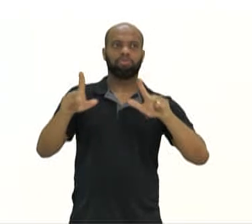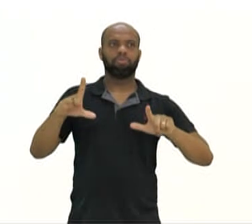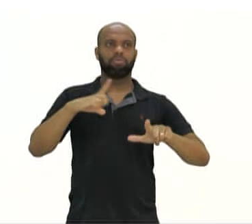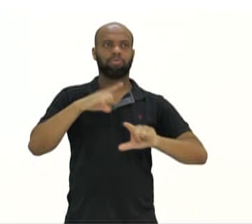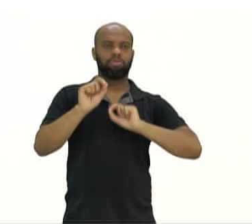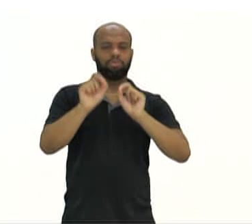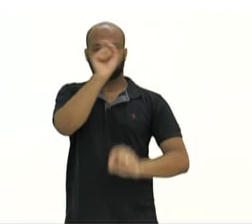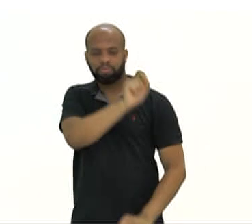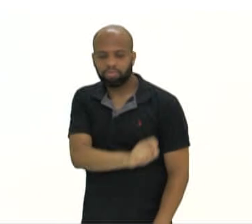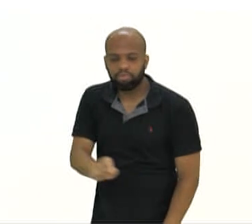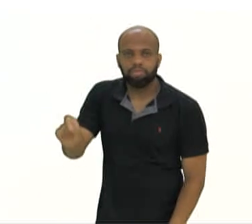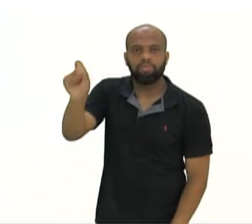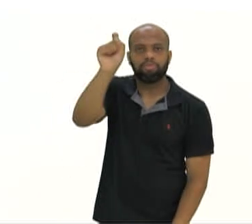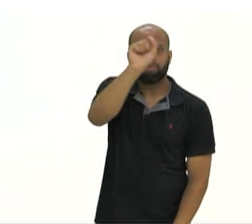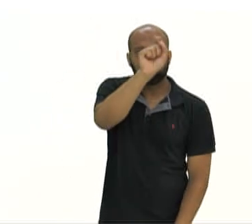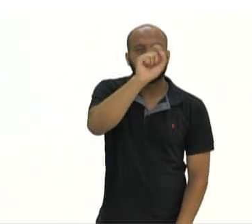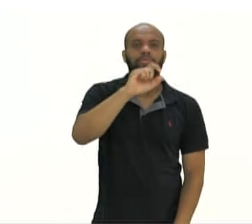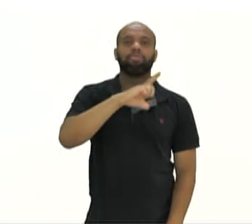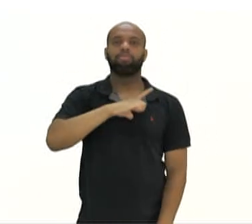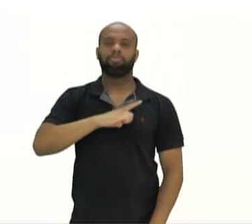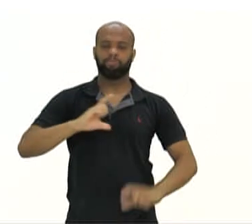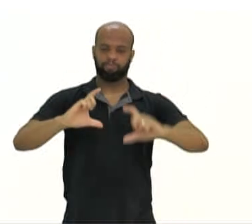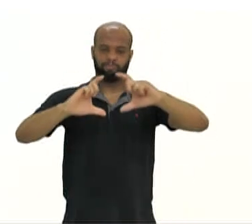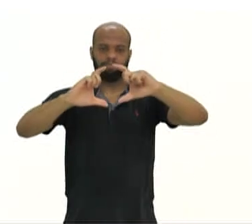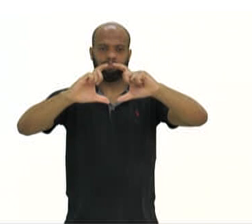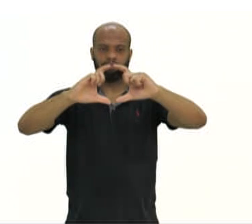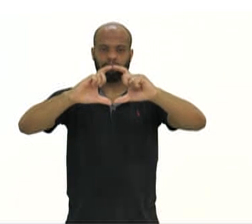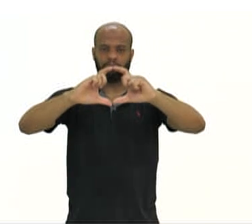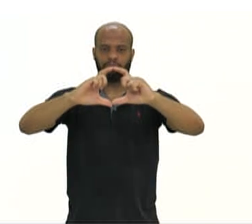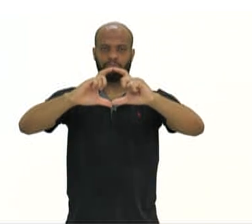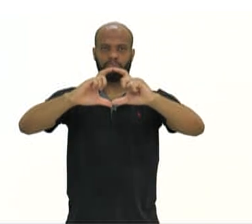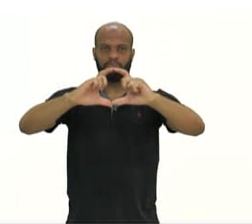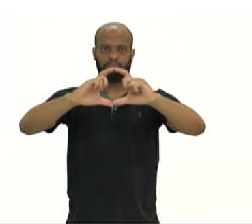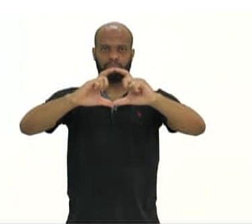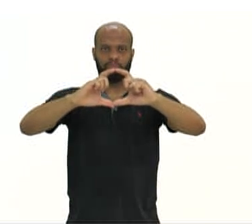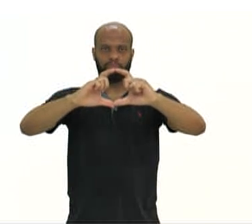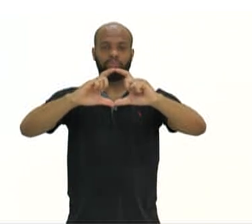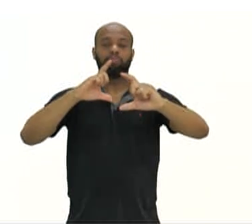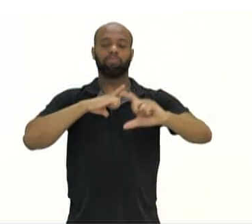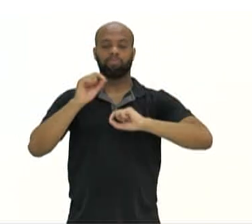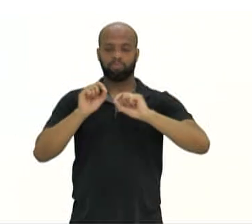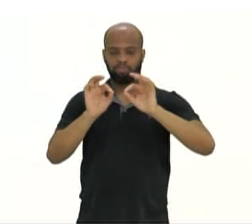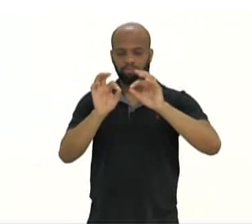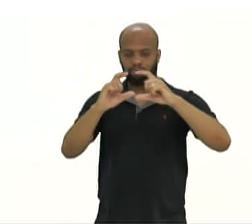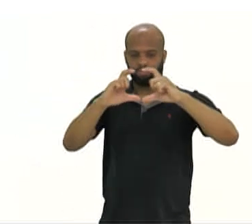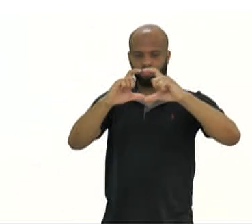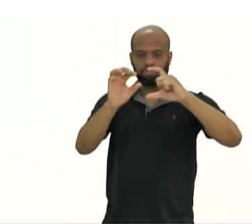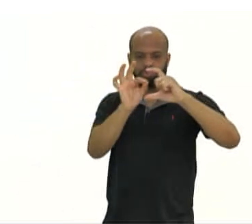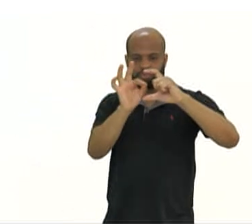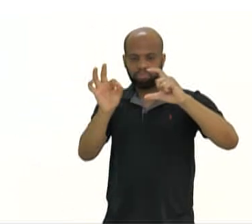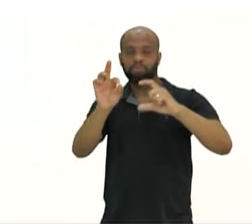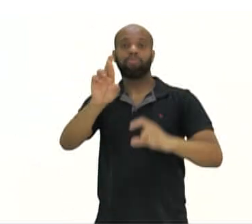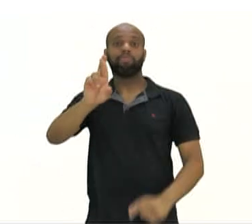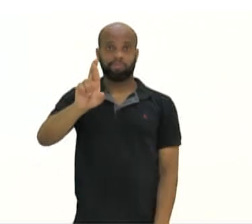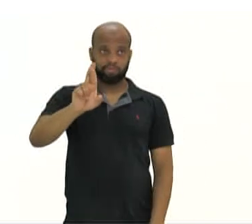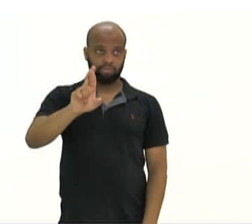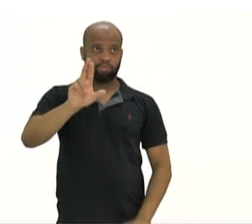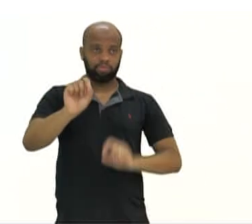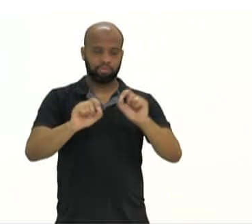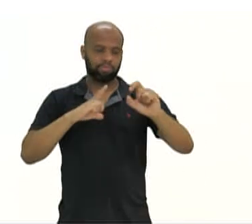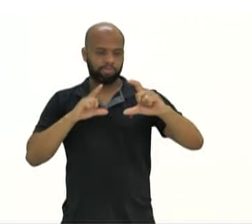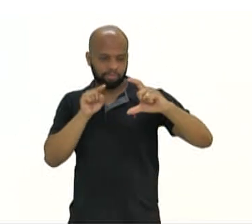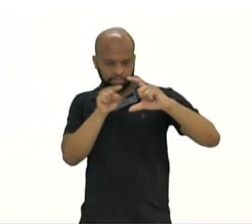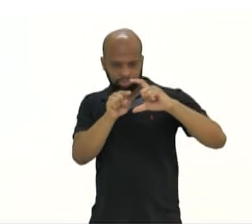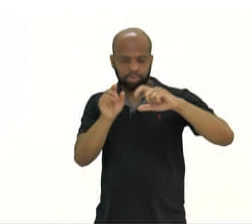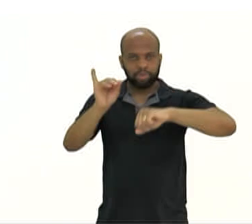plana, também chamada de disco, apresenta uma forma circular. O raio do círculo representa a medida entre o ponto